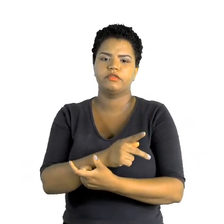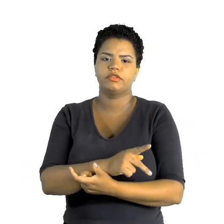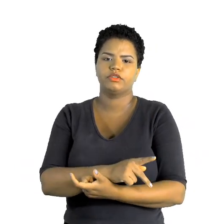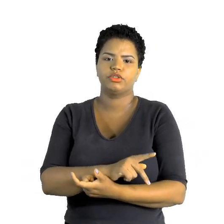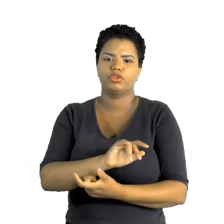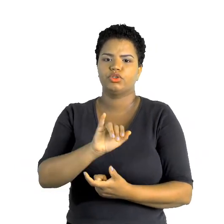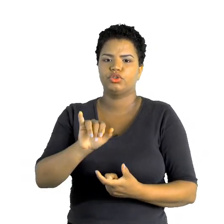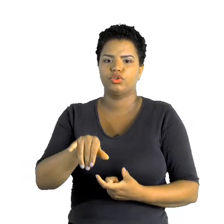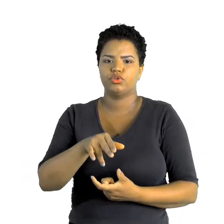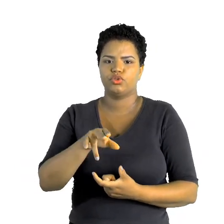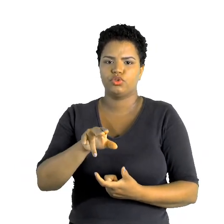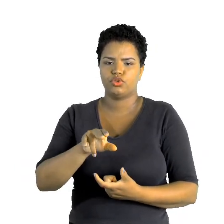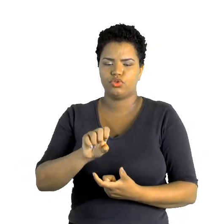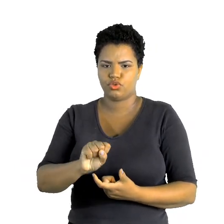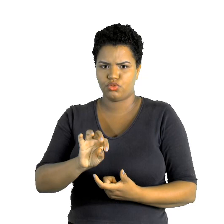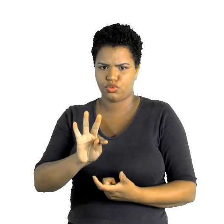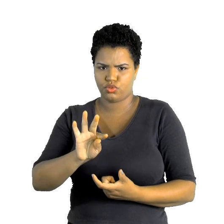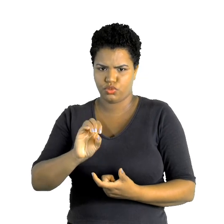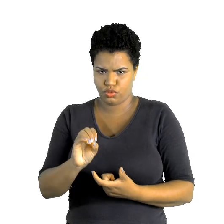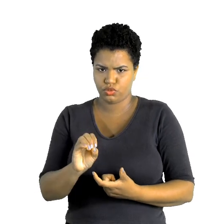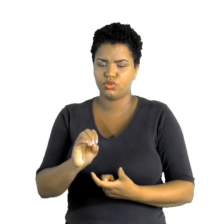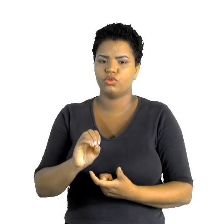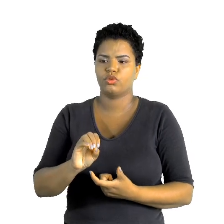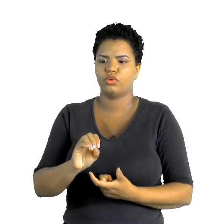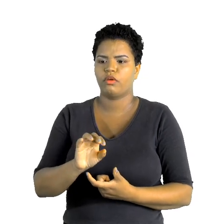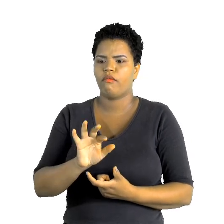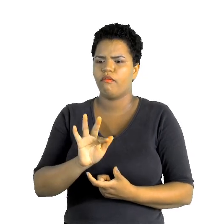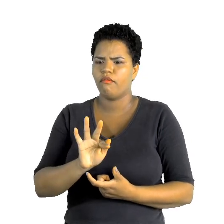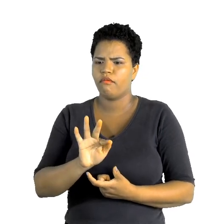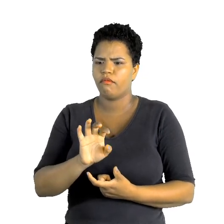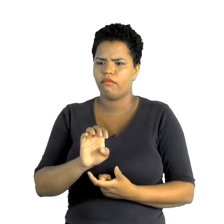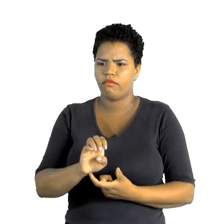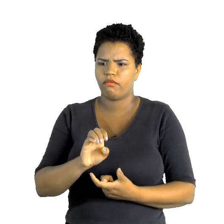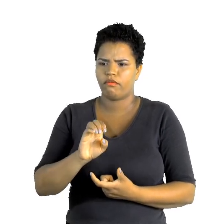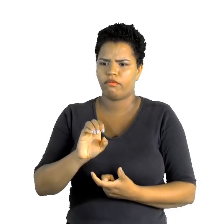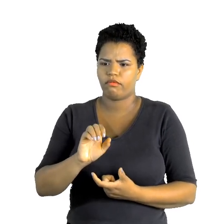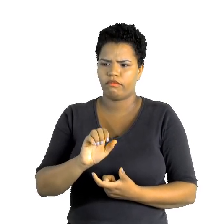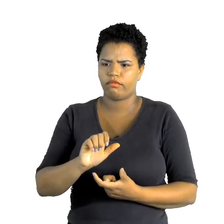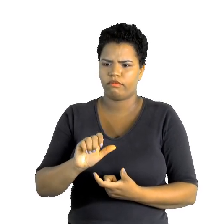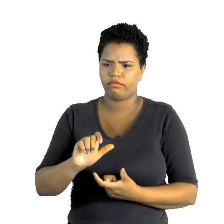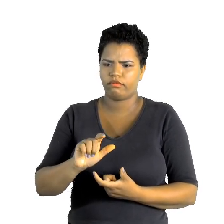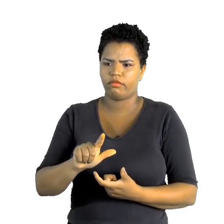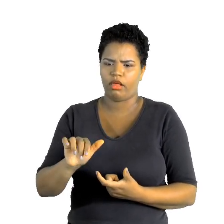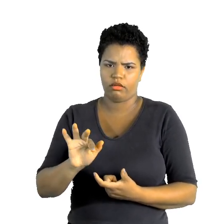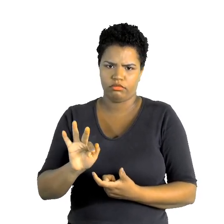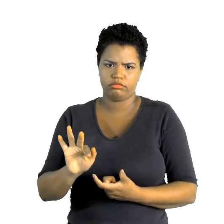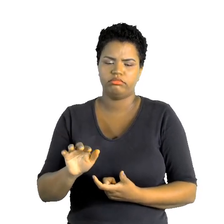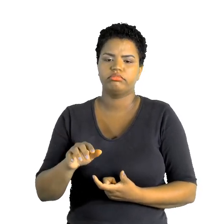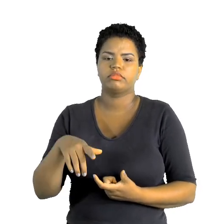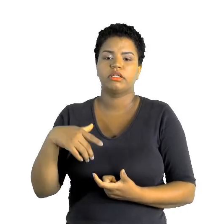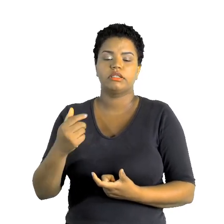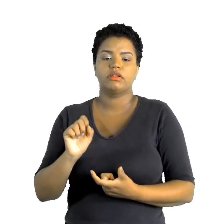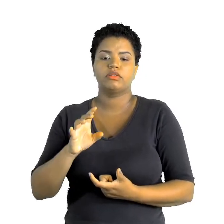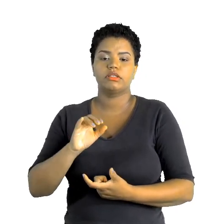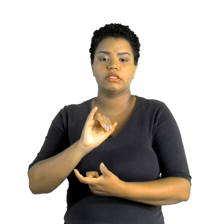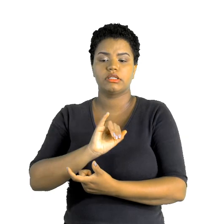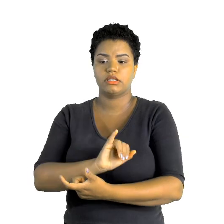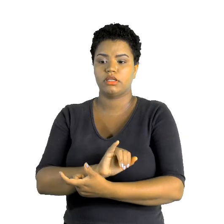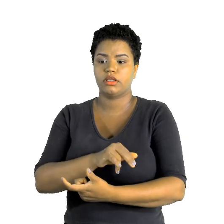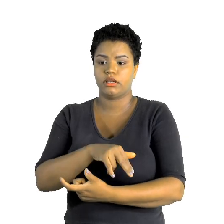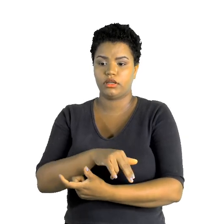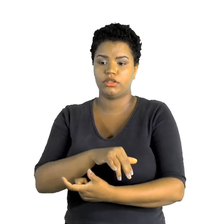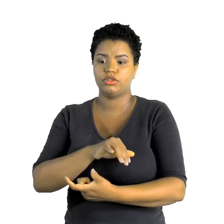fair. Se a gente acrescentar, portanto, aí no nosso comic strip, o vai ser injusto, ok, guys? Então, aqui foi esse o